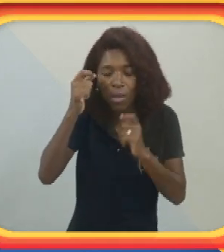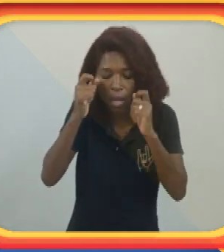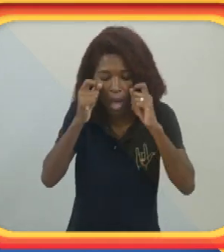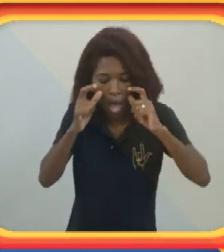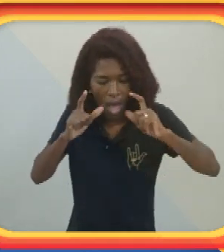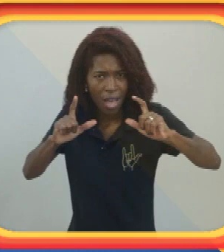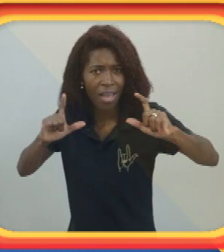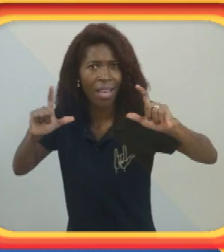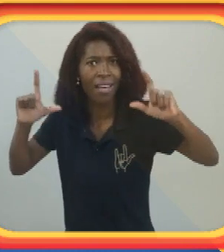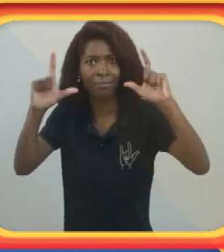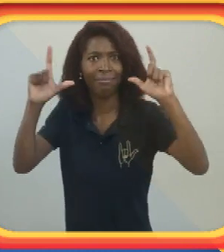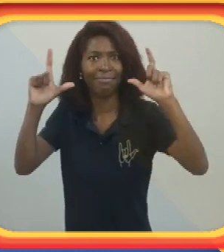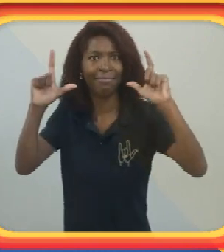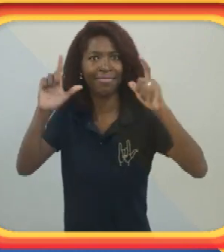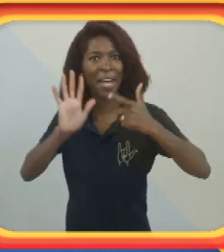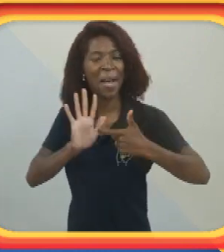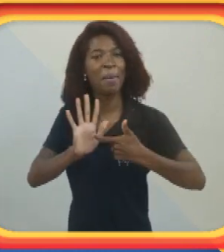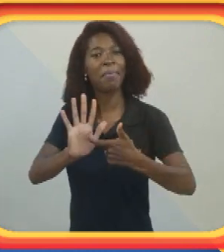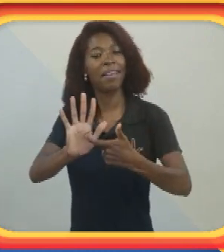respinge.